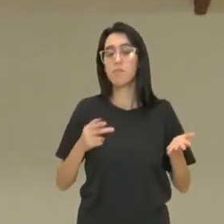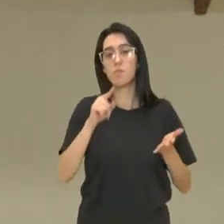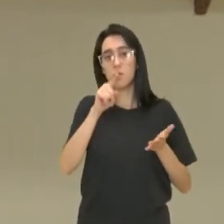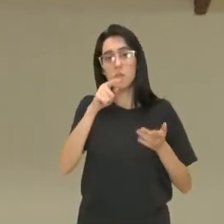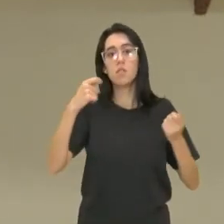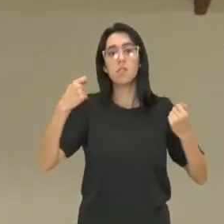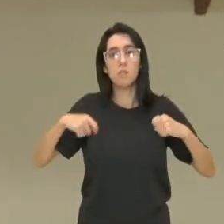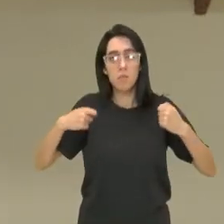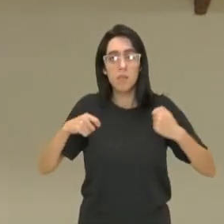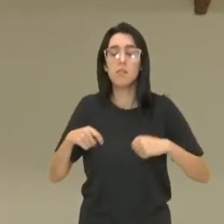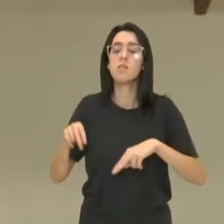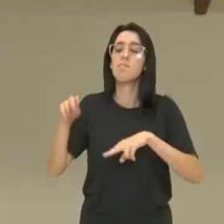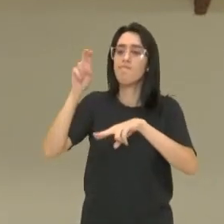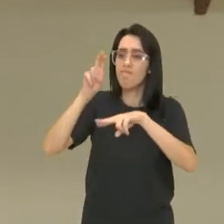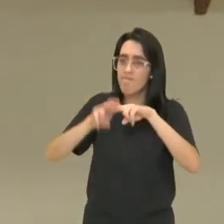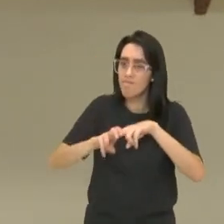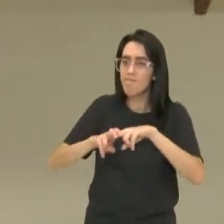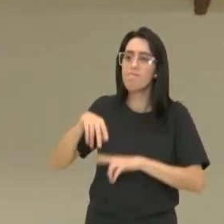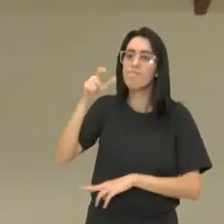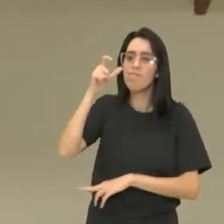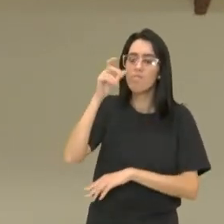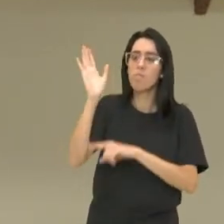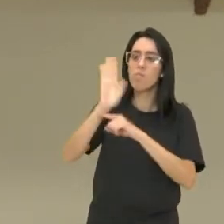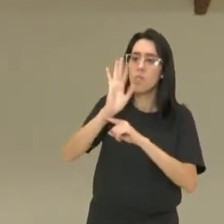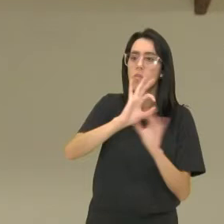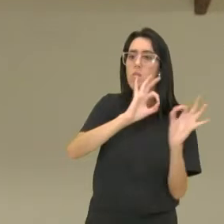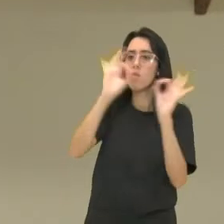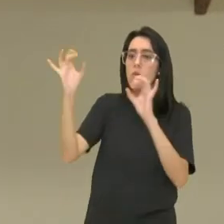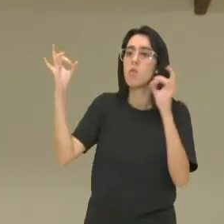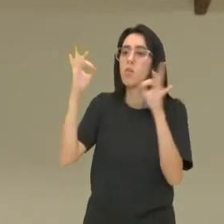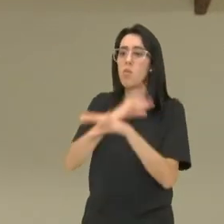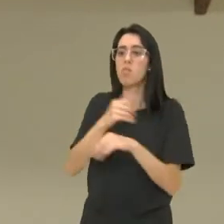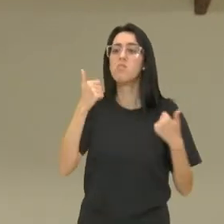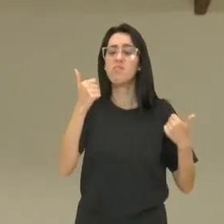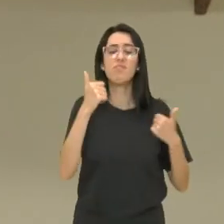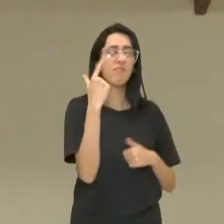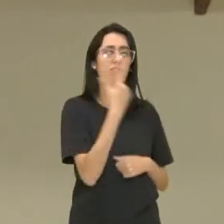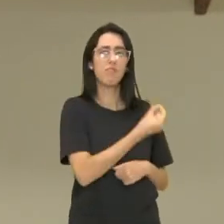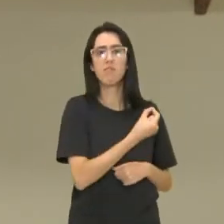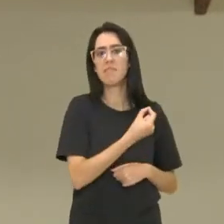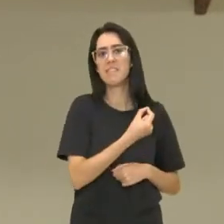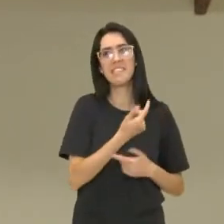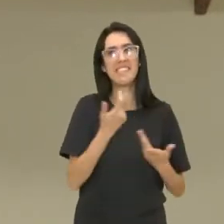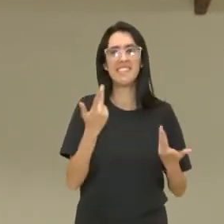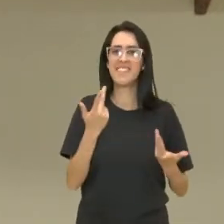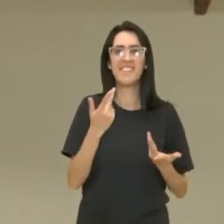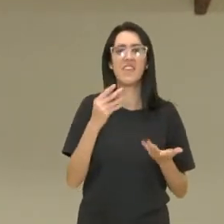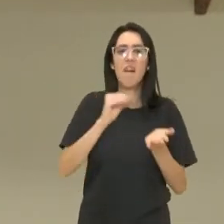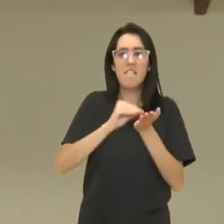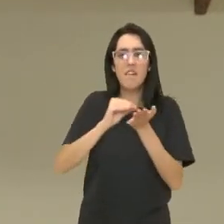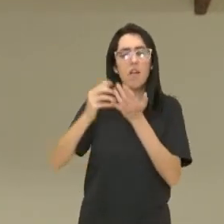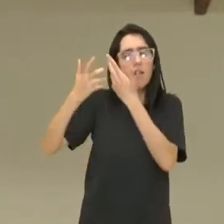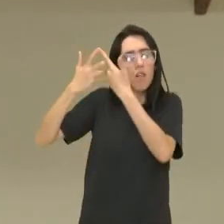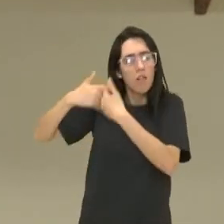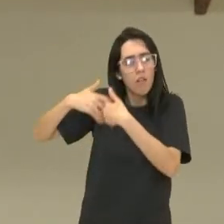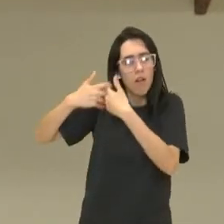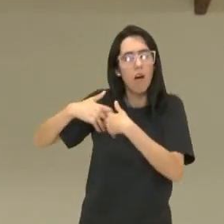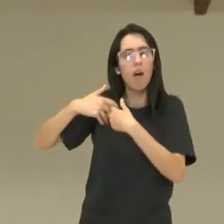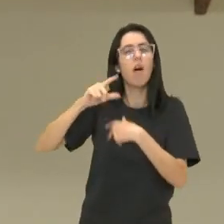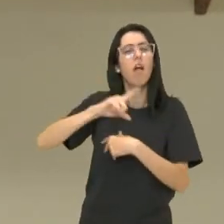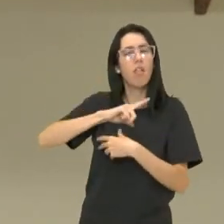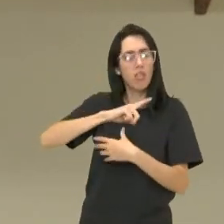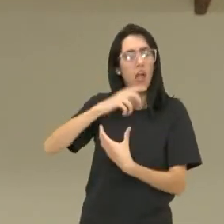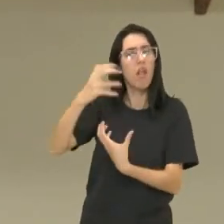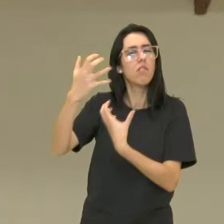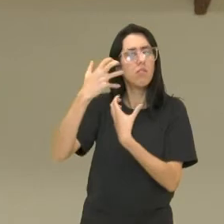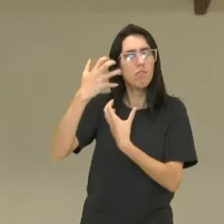para assistir um filme e levanta e está com o mesmo pensamento, então tem que assistir o filme novamente. Porque alguma coisa vai mudar